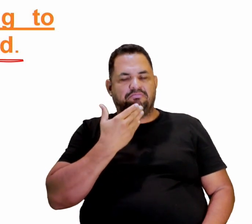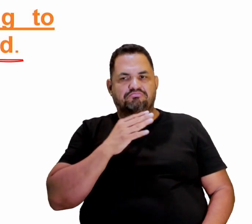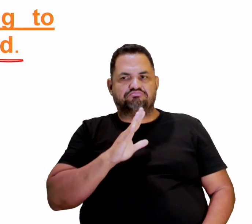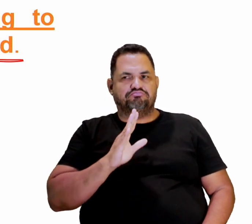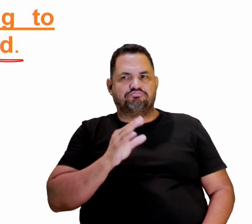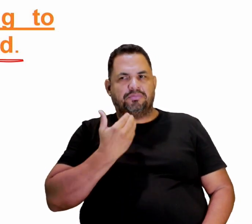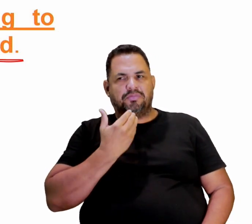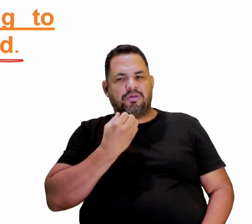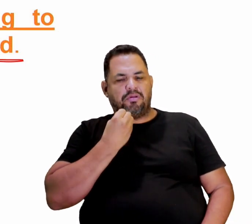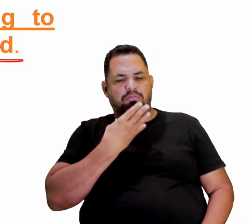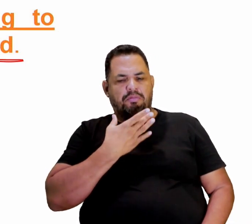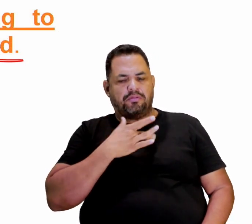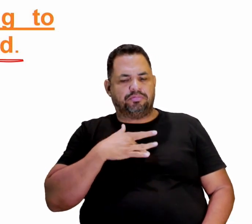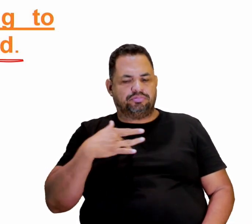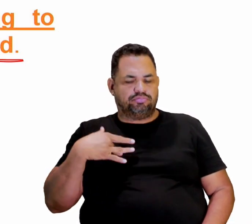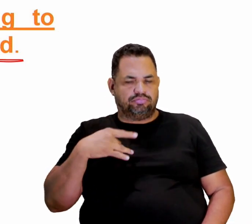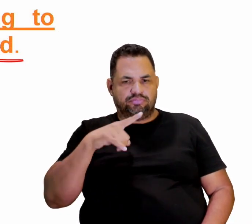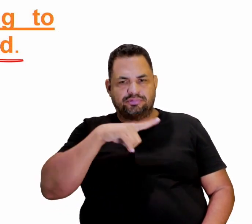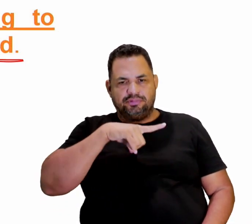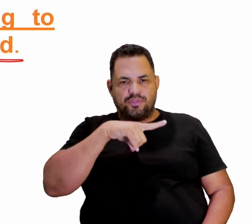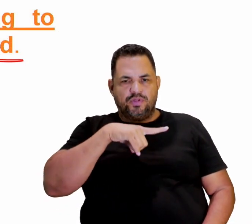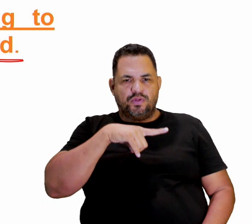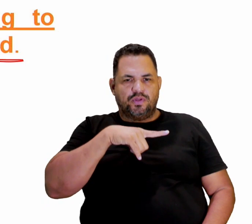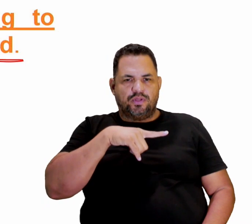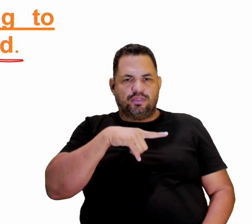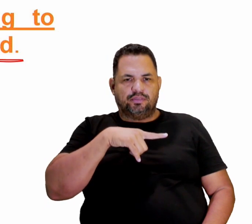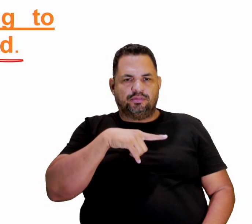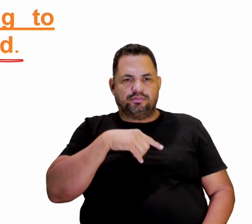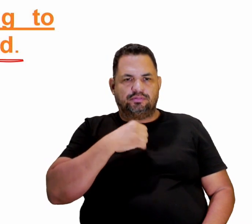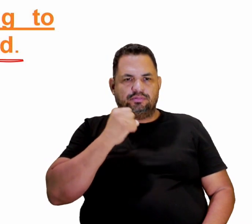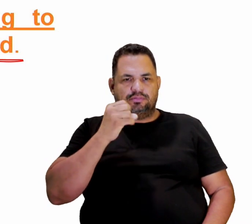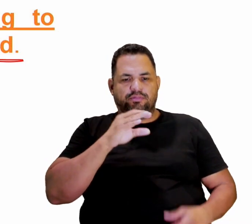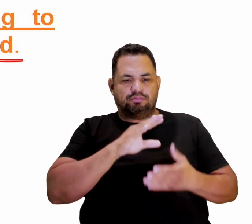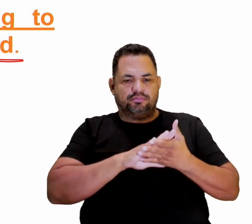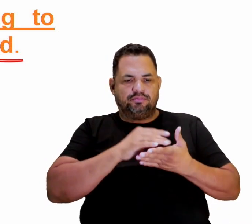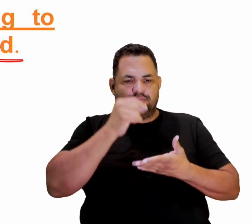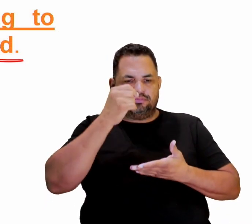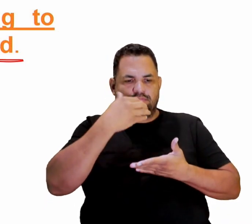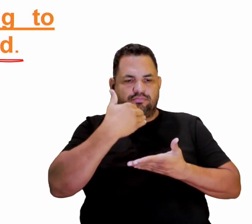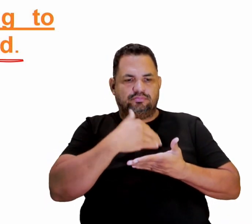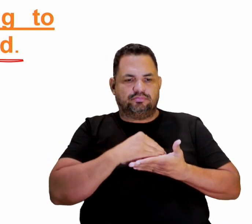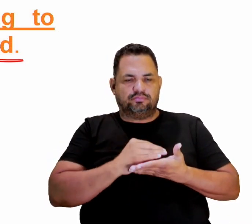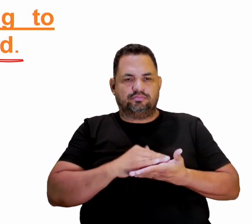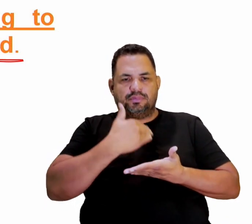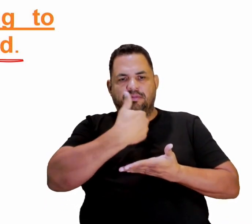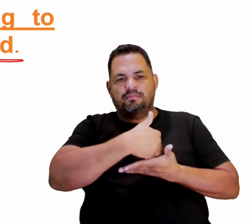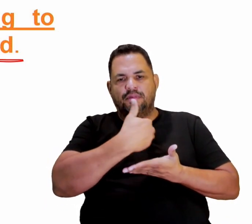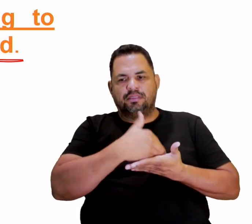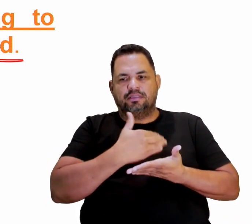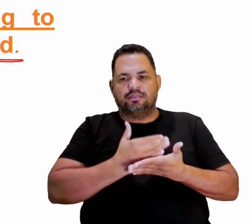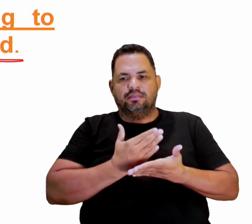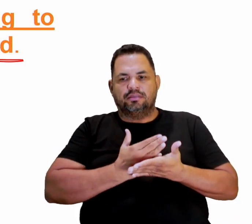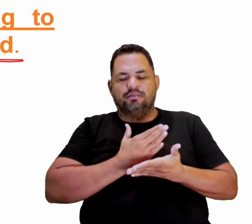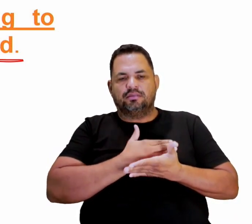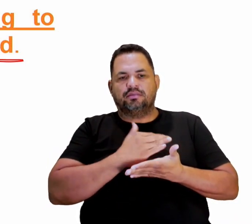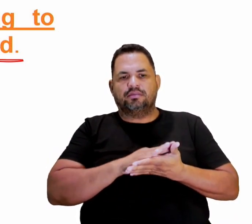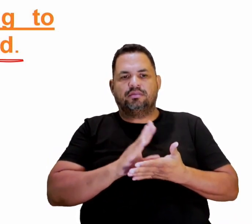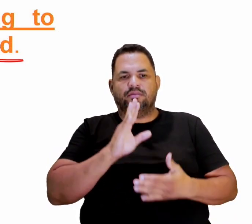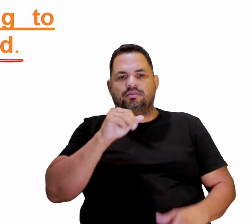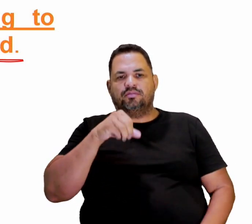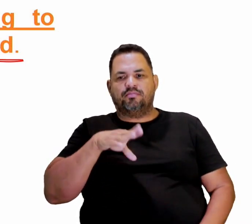aquelas comidas como temos aqui imagem do das Batatinhas do McDonald's e